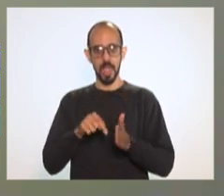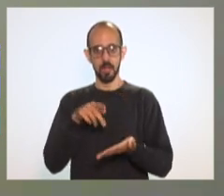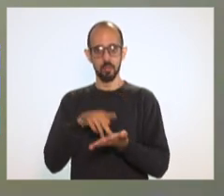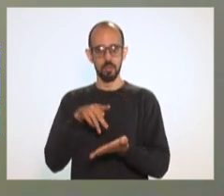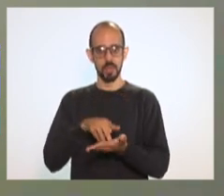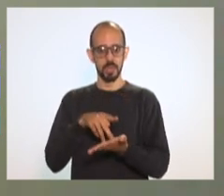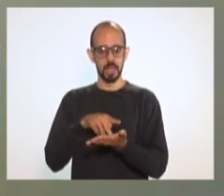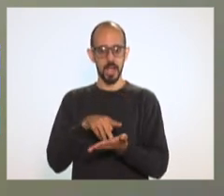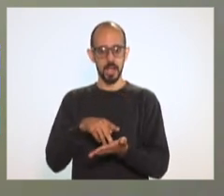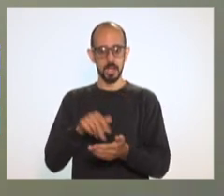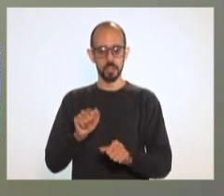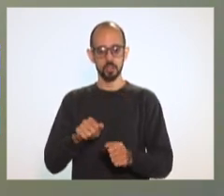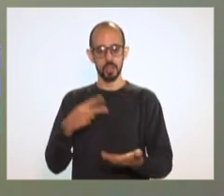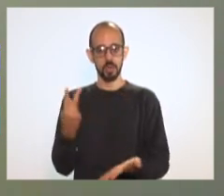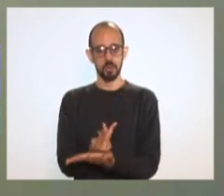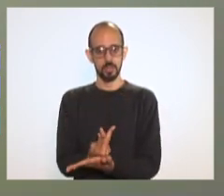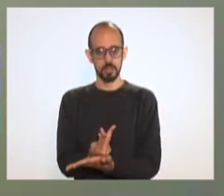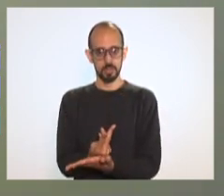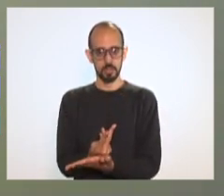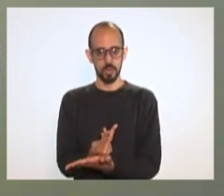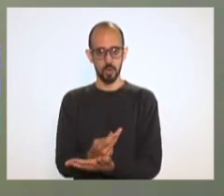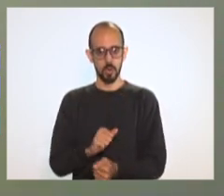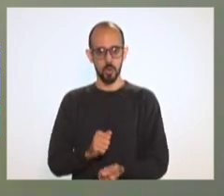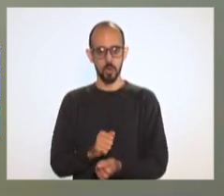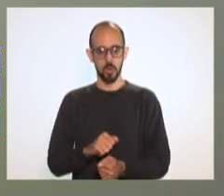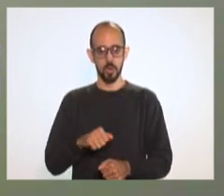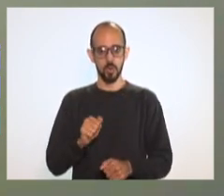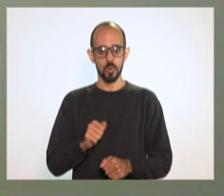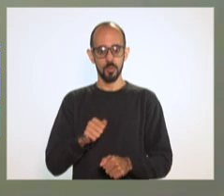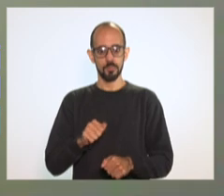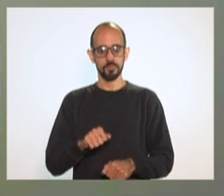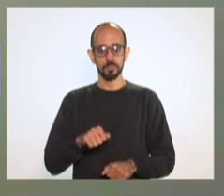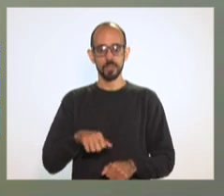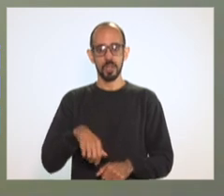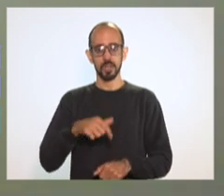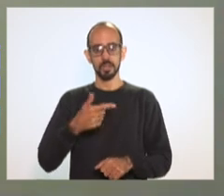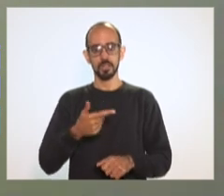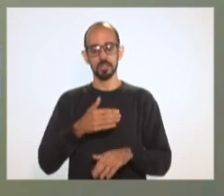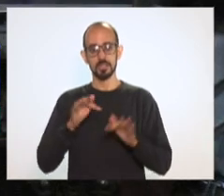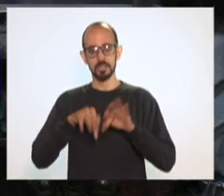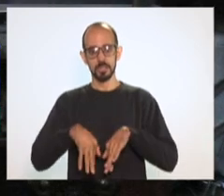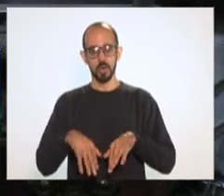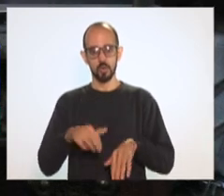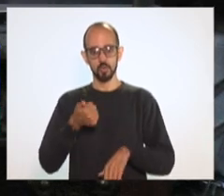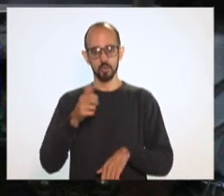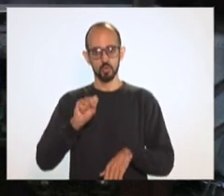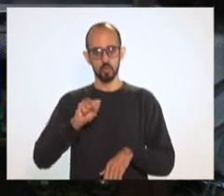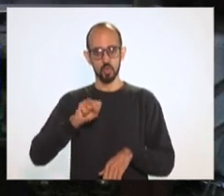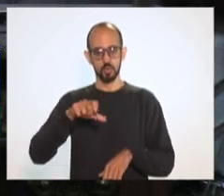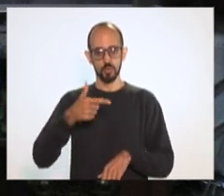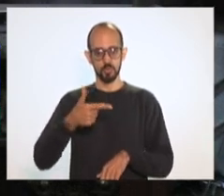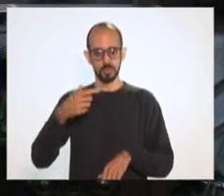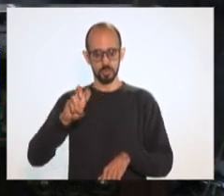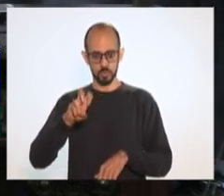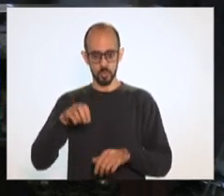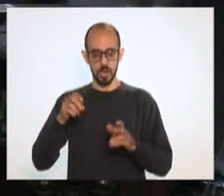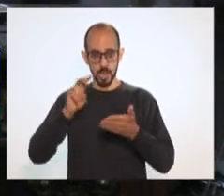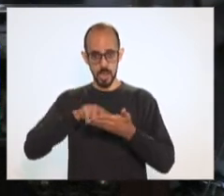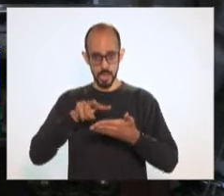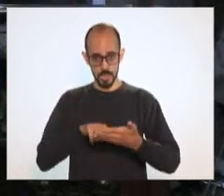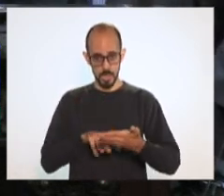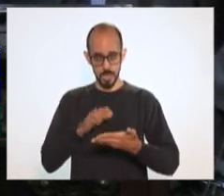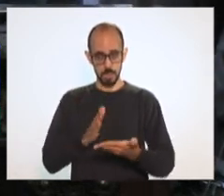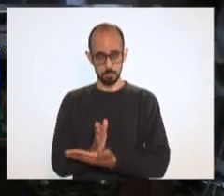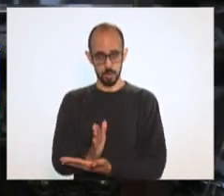às 17 horas e 13 minutos, encerrou-se às 18 horas e 25 minutos. Lida e aprovada a ata, passa-se